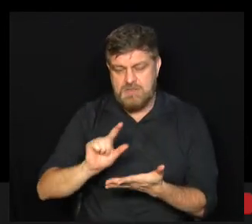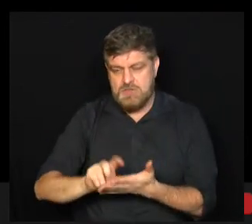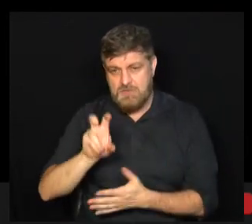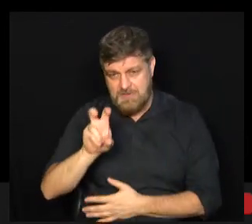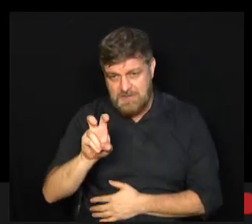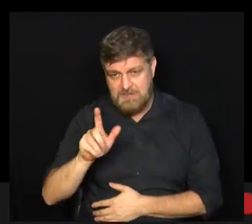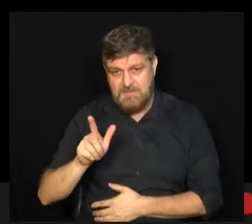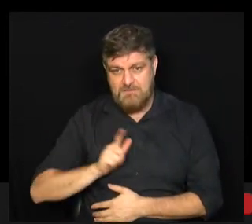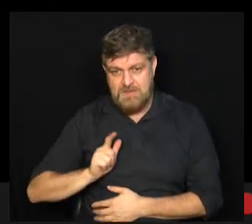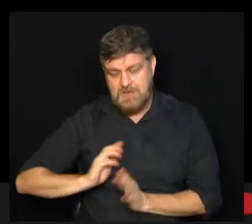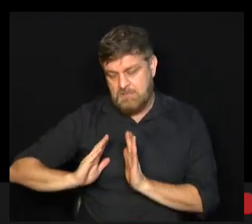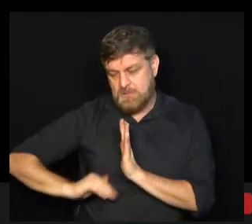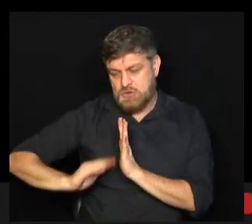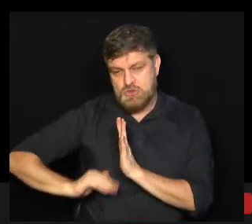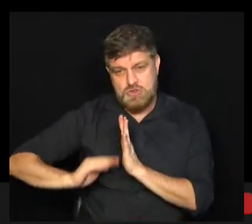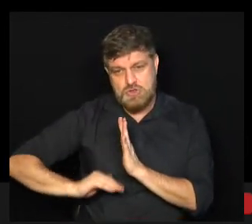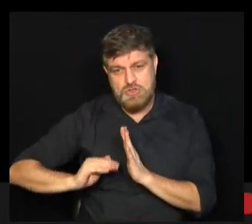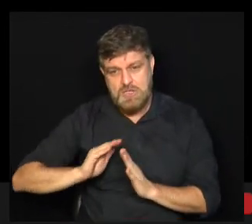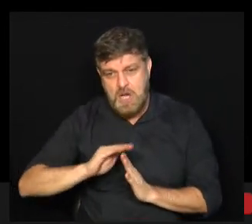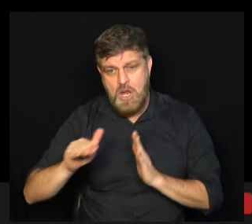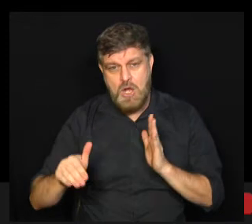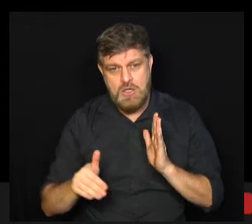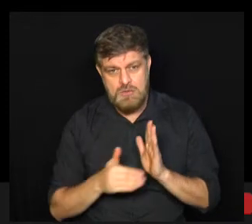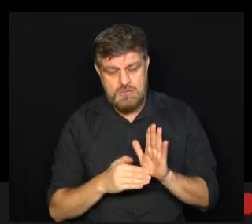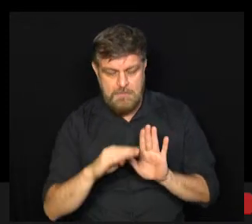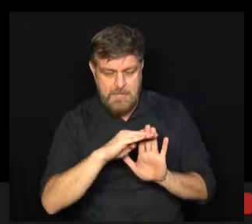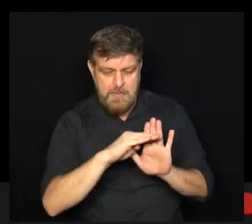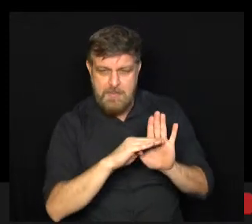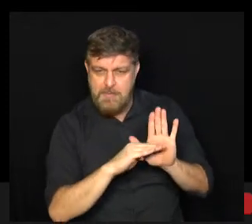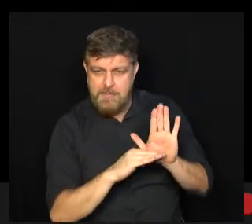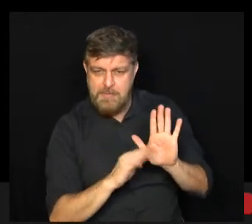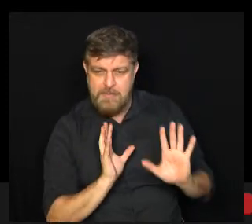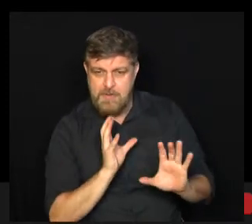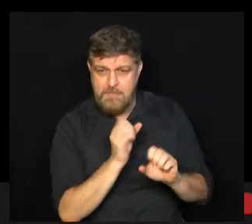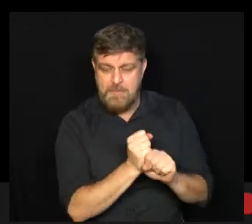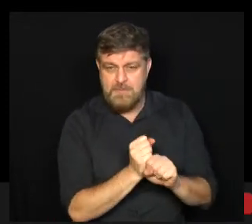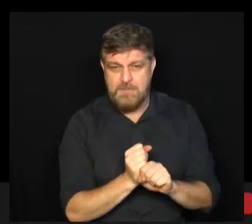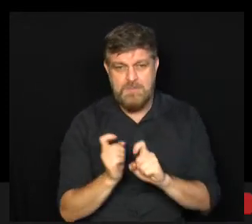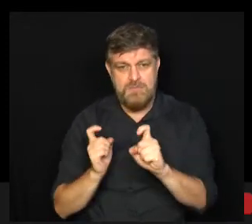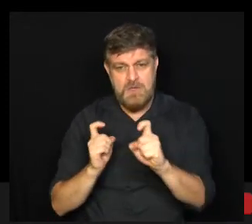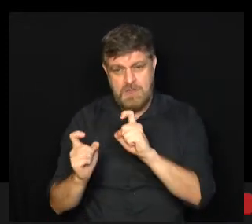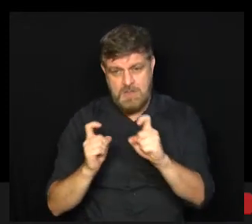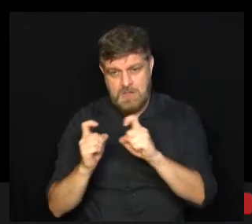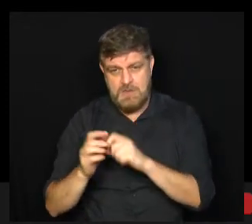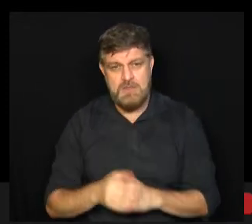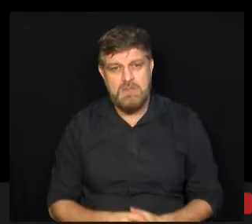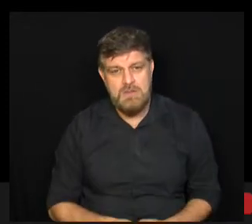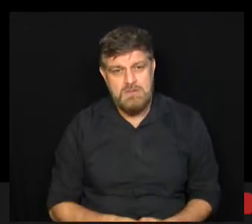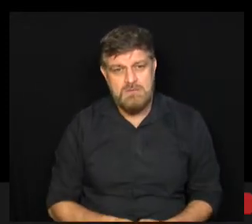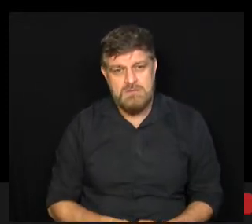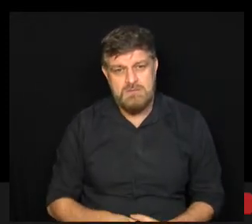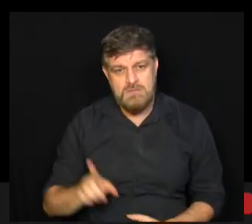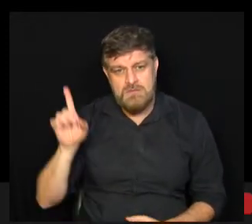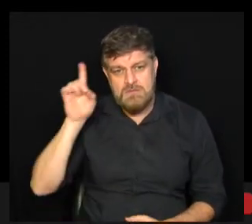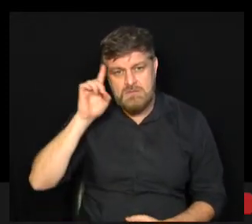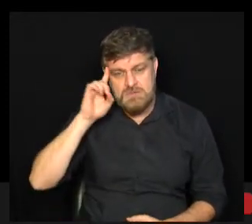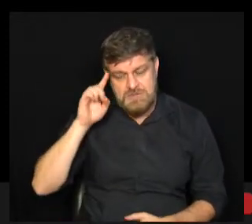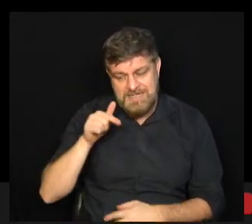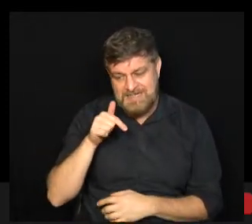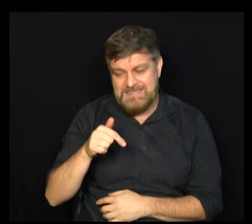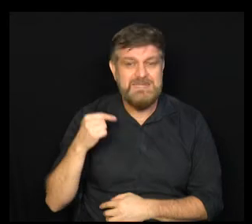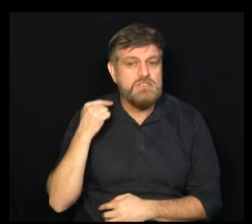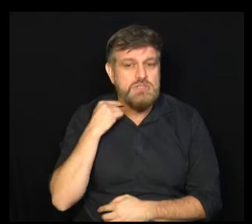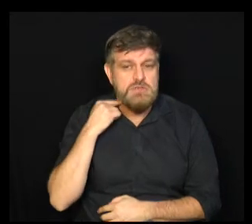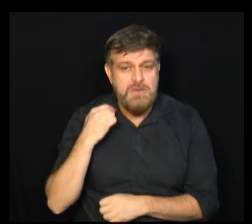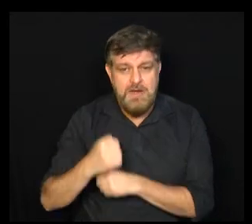Ficam revogadas as disposições em contrário. E sala de reuniões, né? Eu coloquei a data que eu escrevi, 7 de